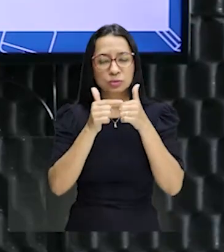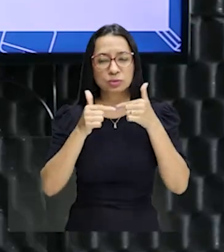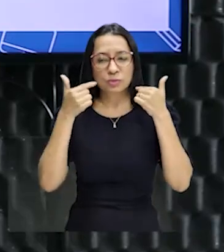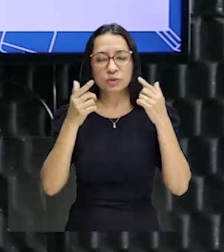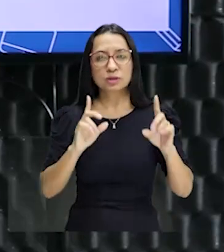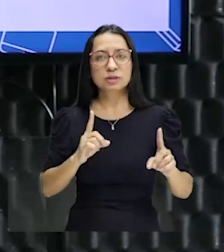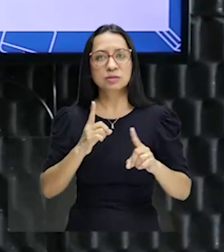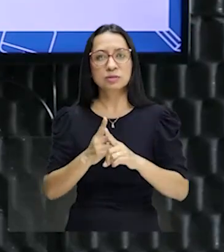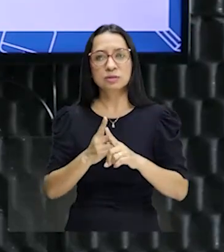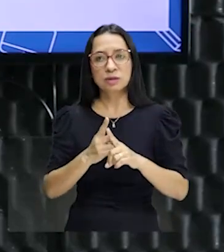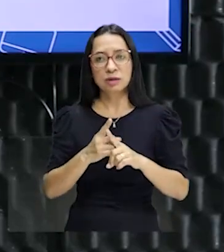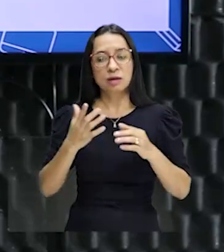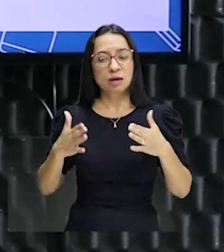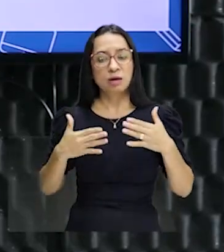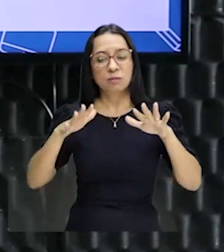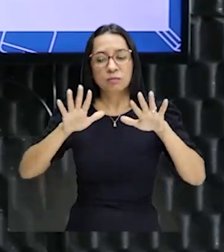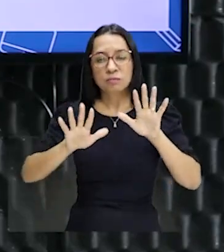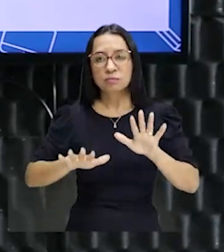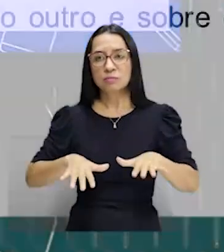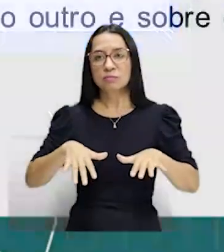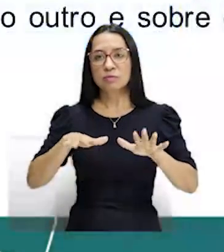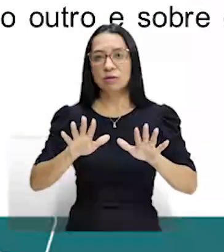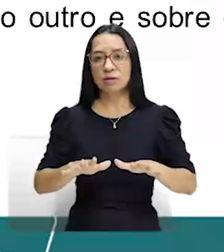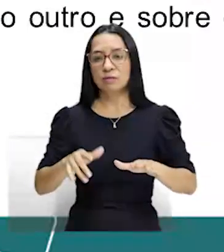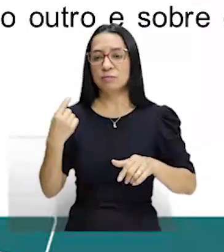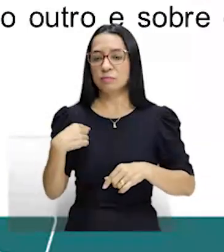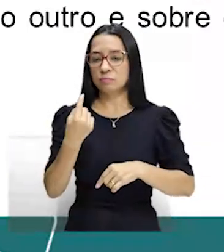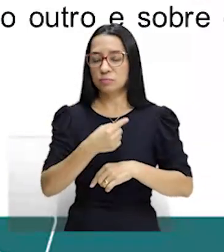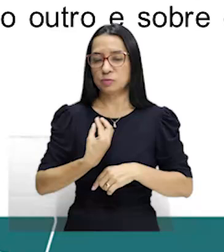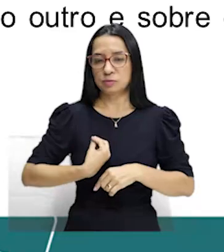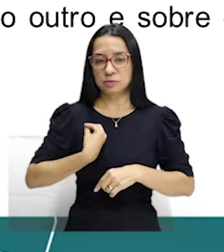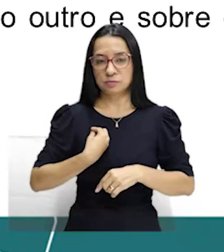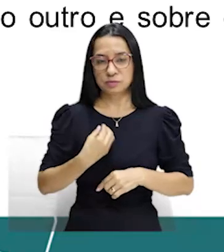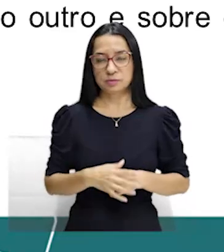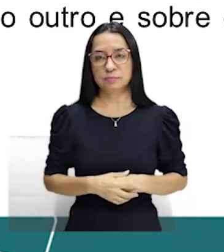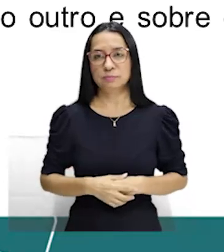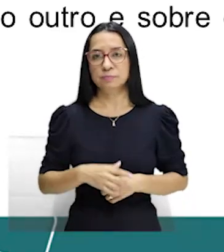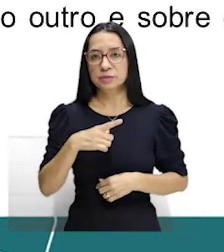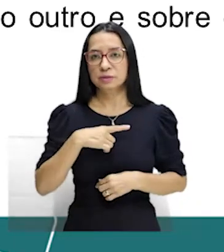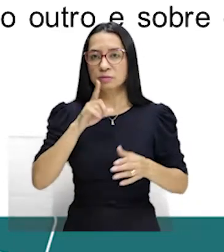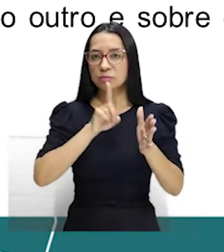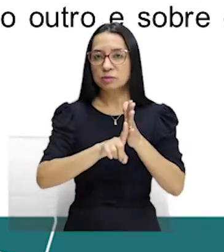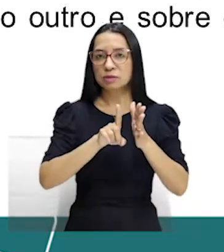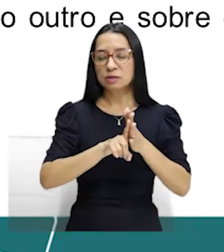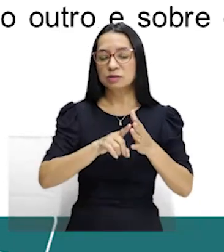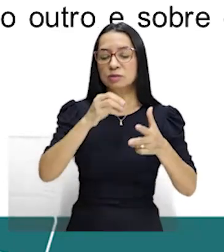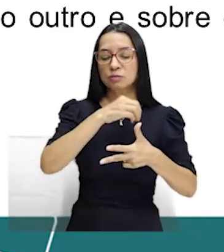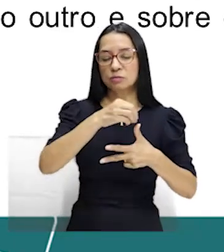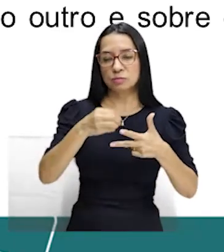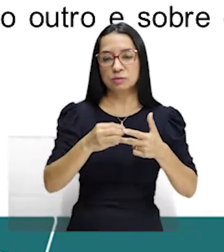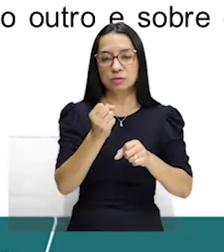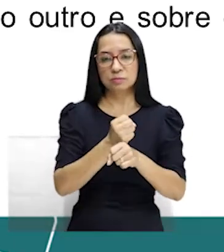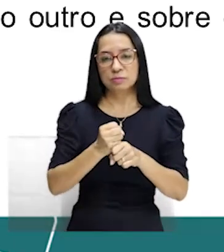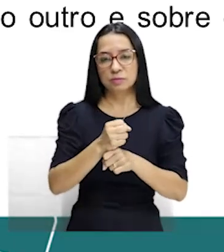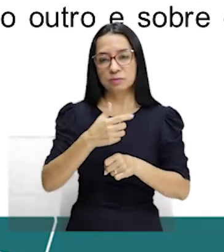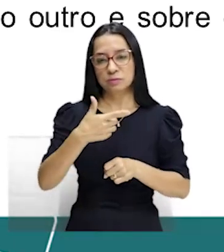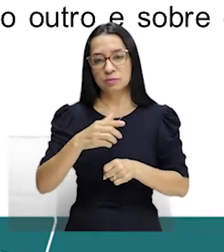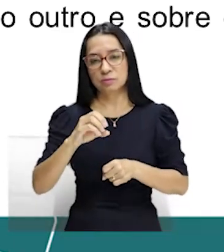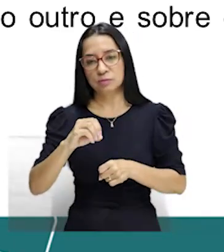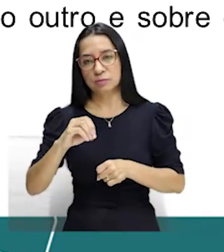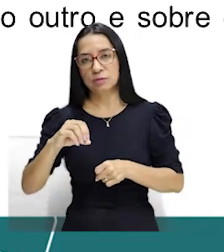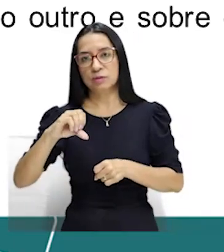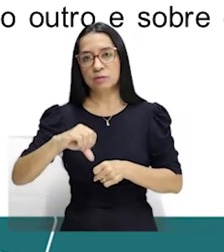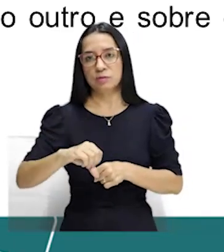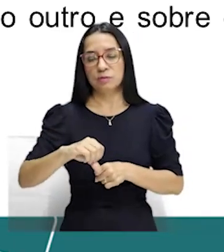encontrar algo leve para as nossas vidas. Então eu trouxe uma questão aqui do Enem de 2009 para nós